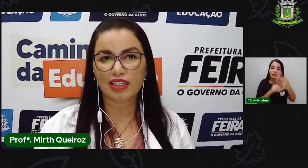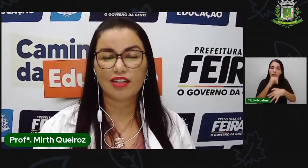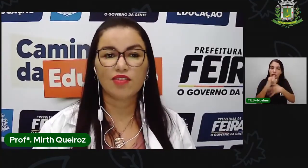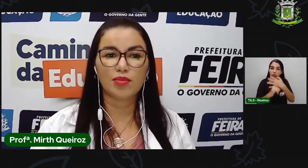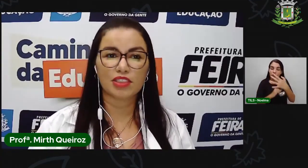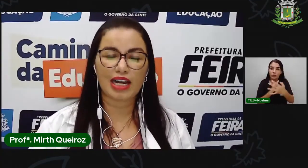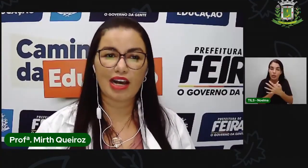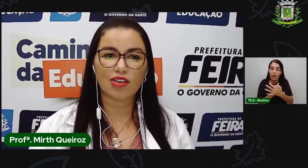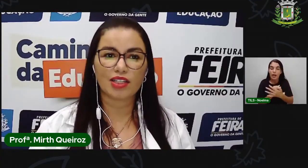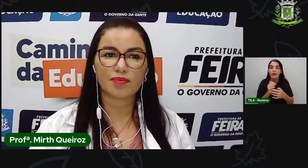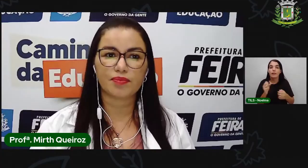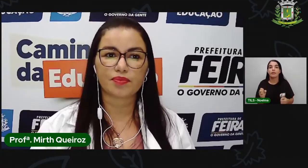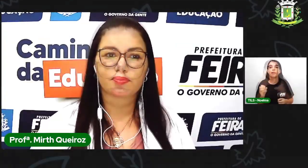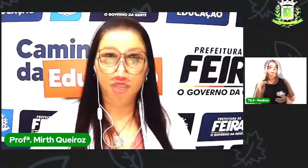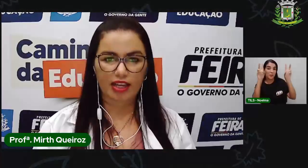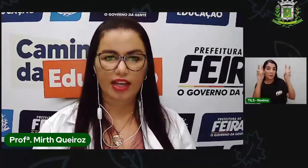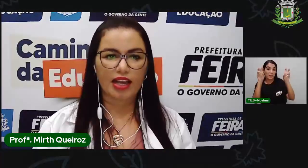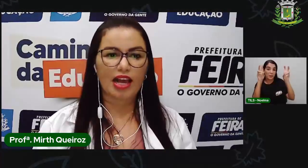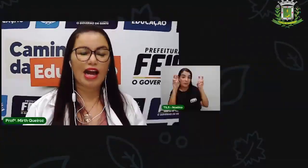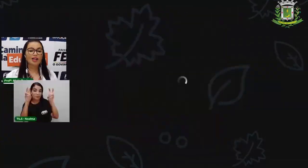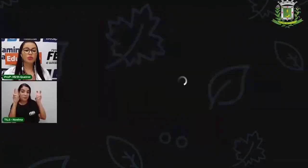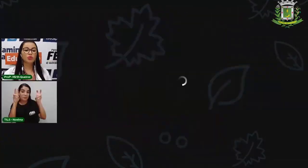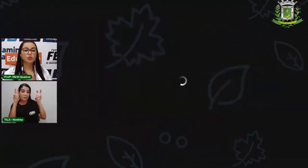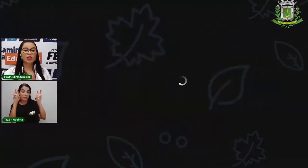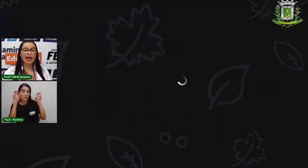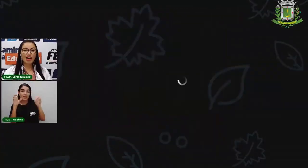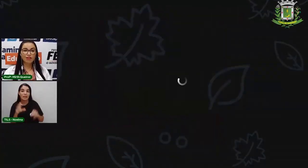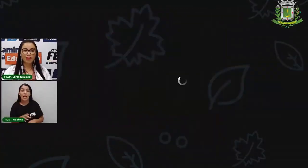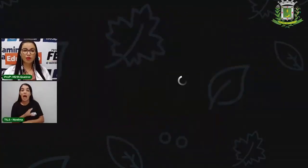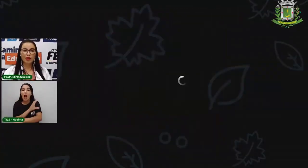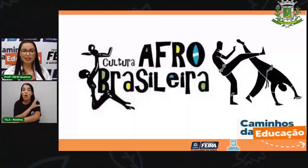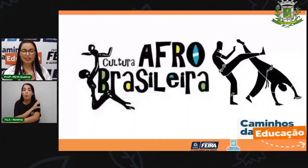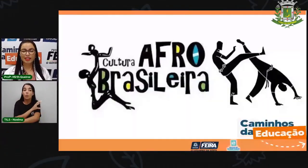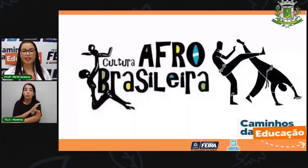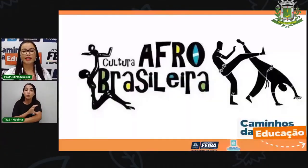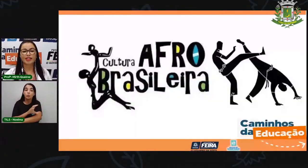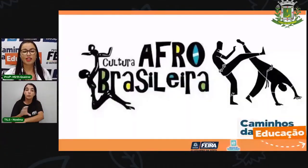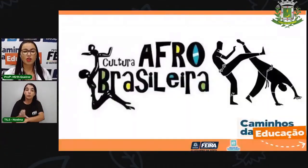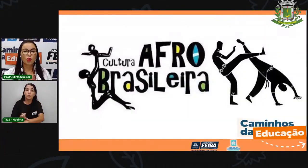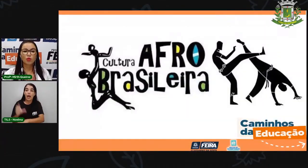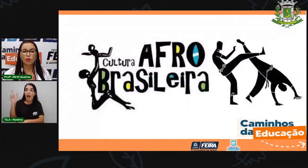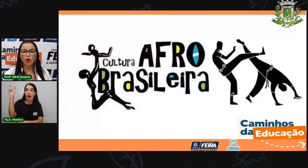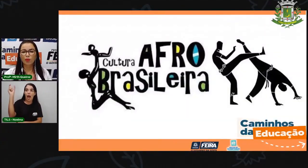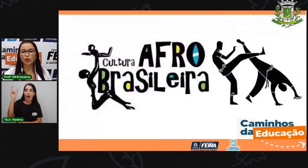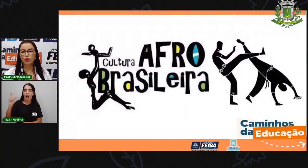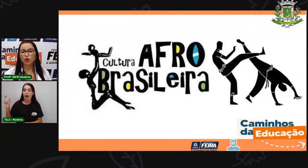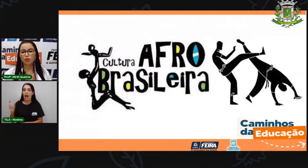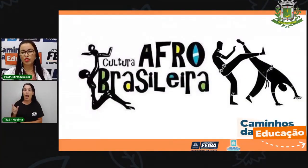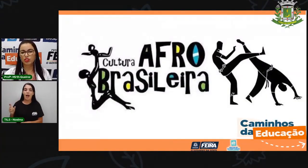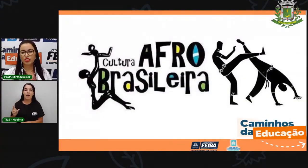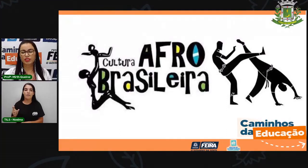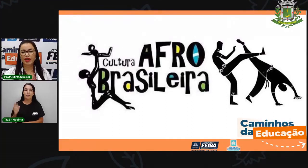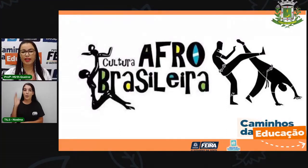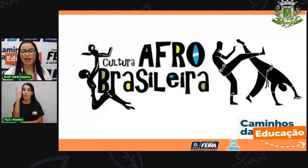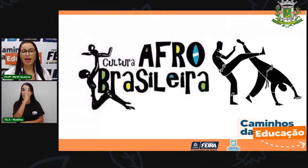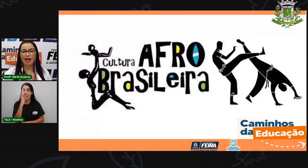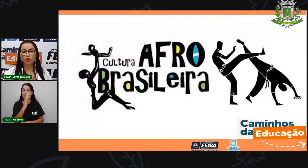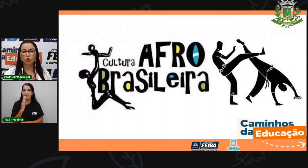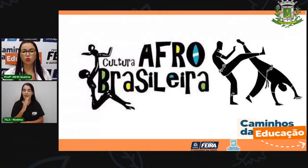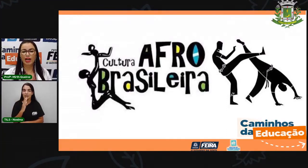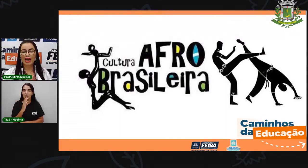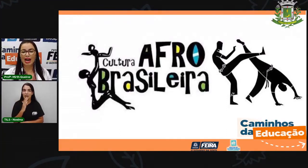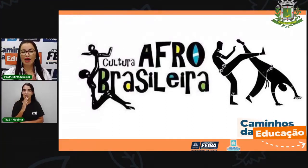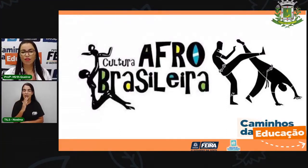Santana. Vamos à aula? A cultura afro-brasileira. Como o próprio nome diz, né?